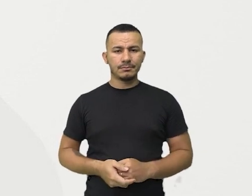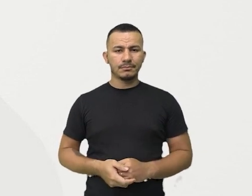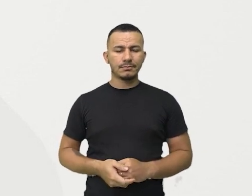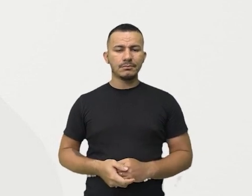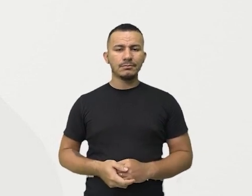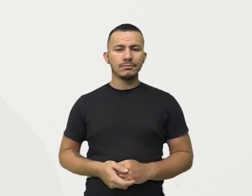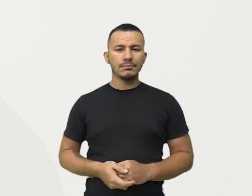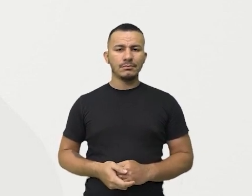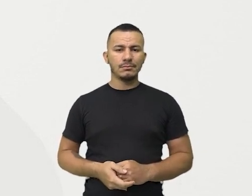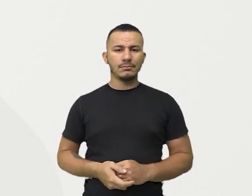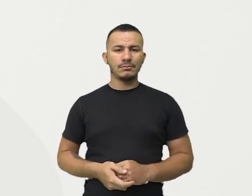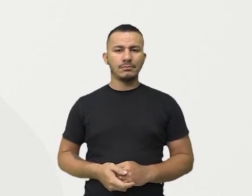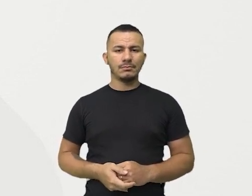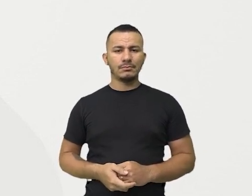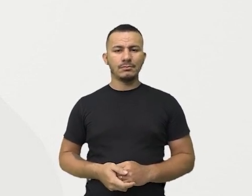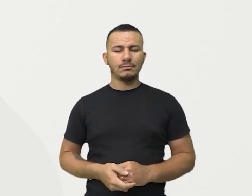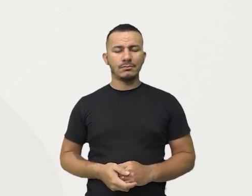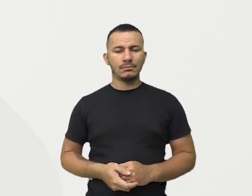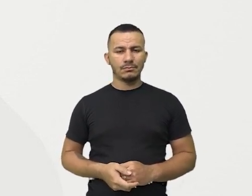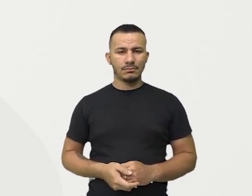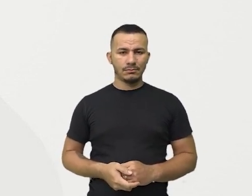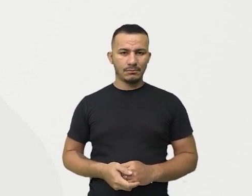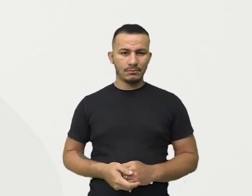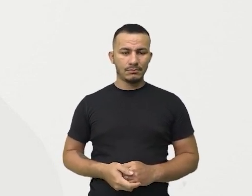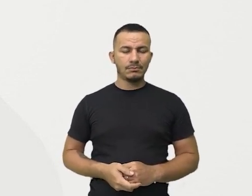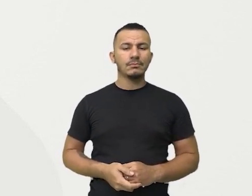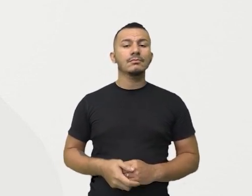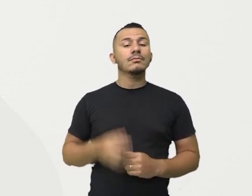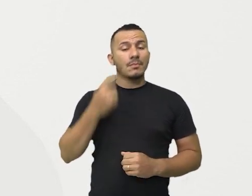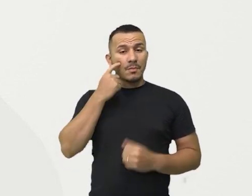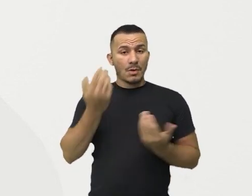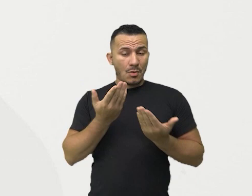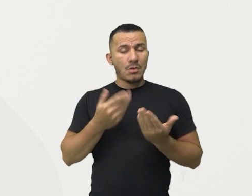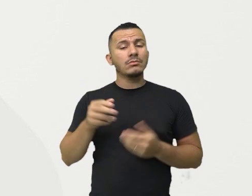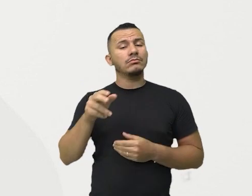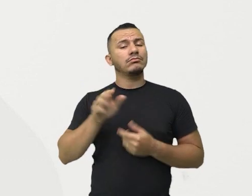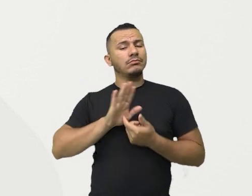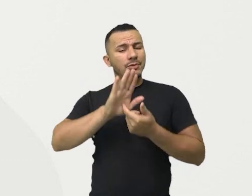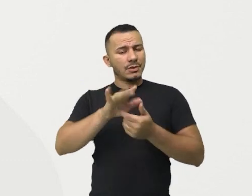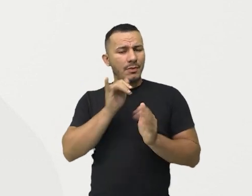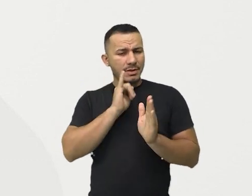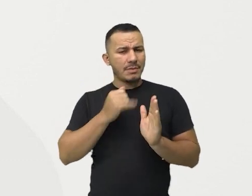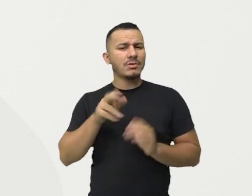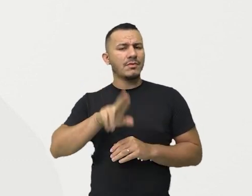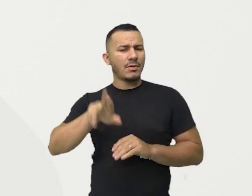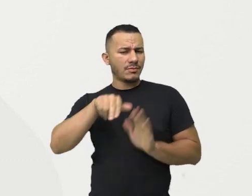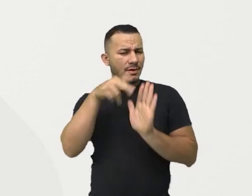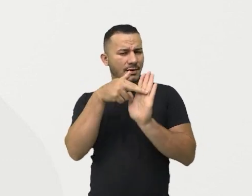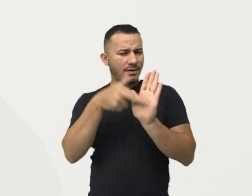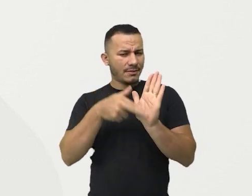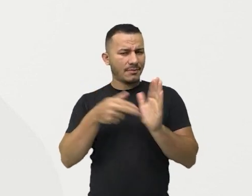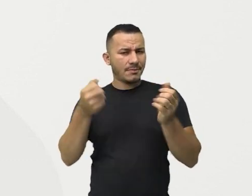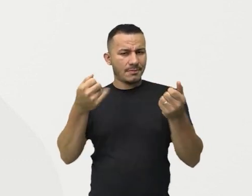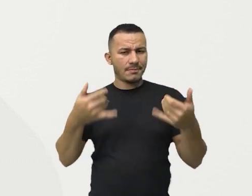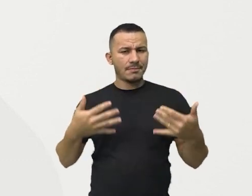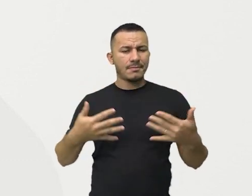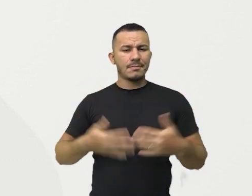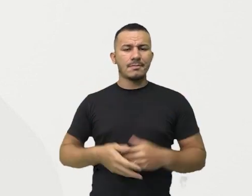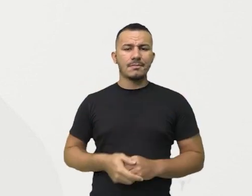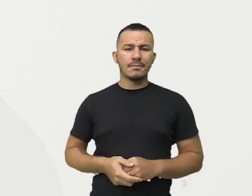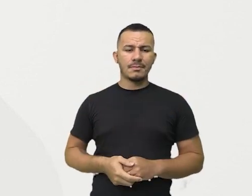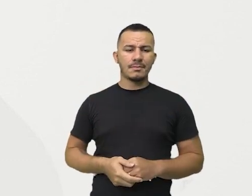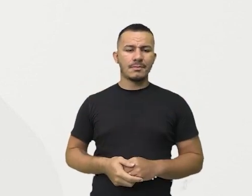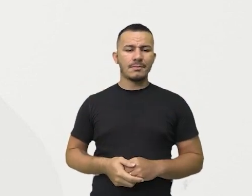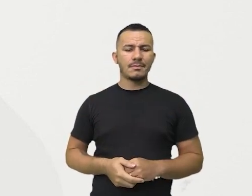Temos aqui um exemplo aqui para a gente aplicar esta definição aí de fração como operador. Vejam então.